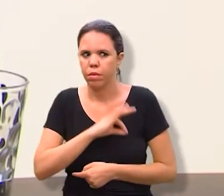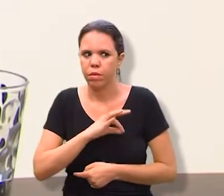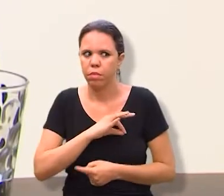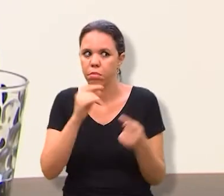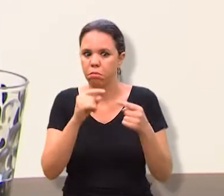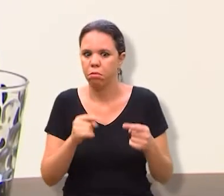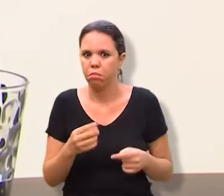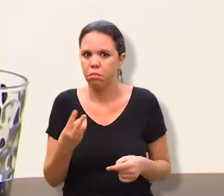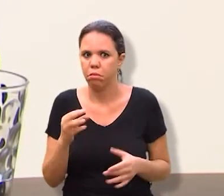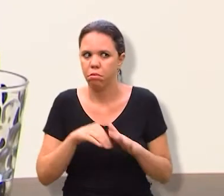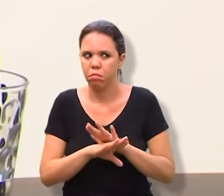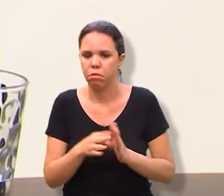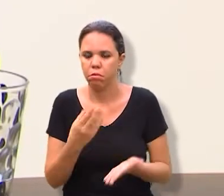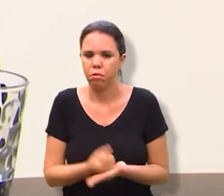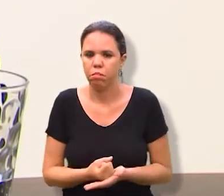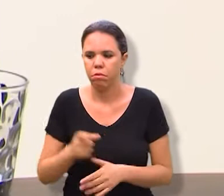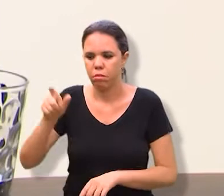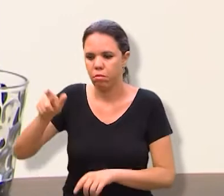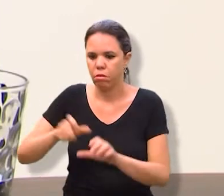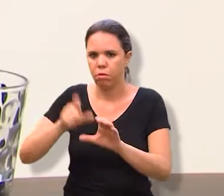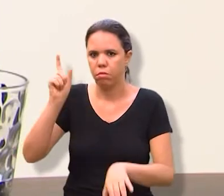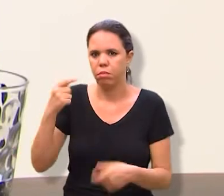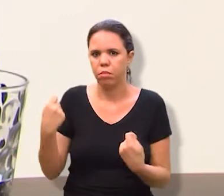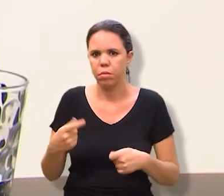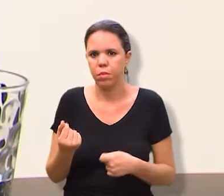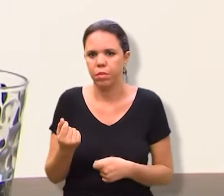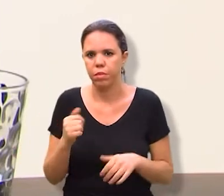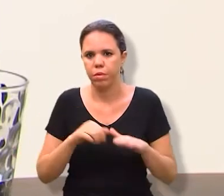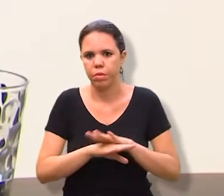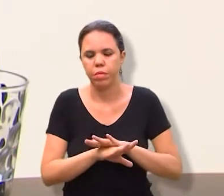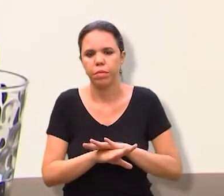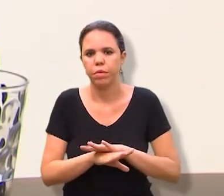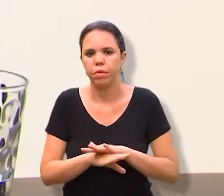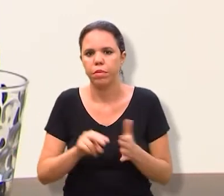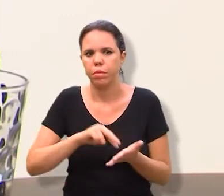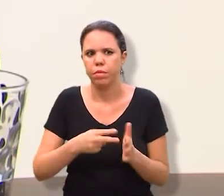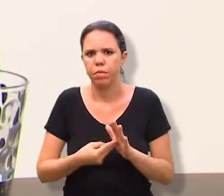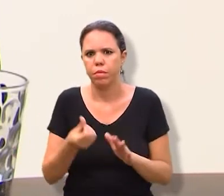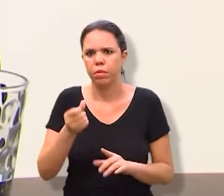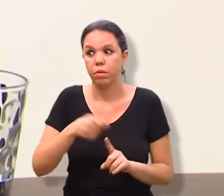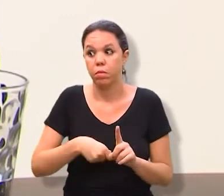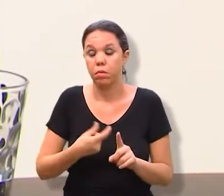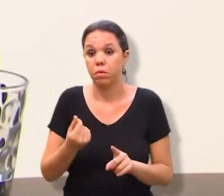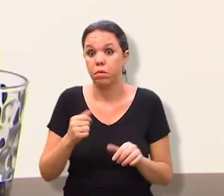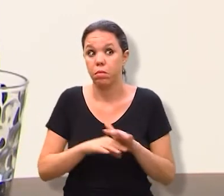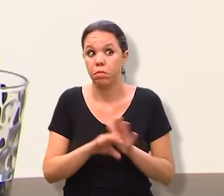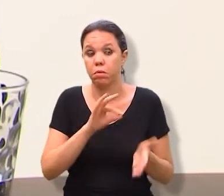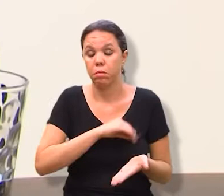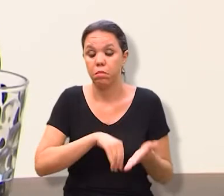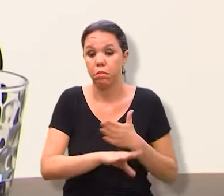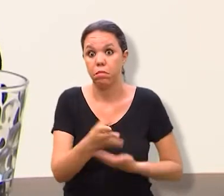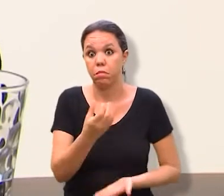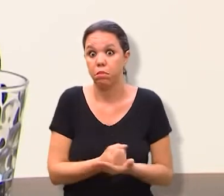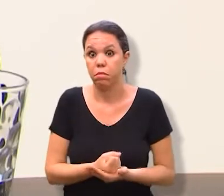3 salários, né? Se é um autônomo, ele já vai precisar ter uma reserva correspondente a 6 meses de